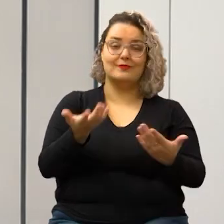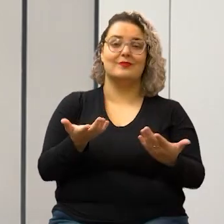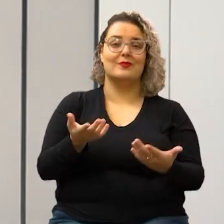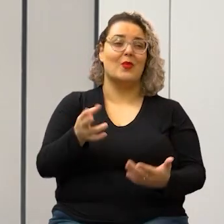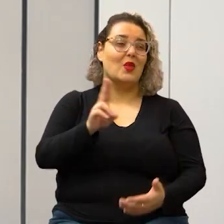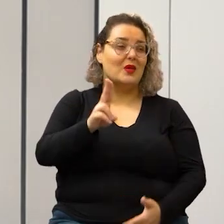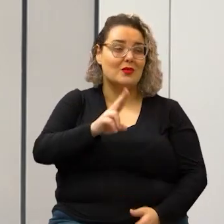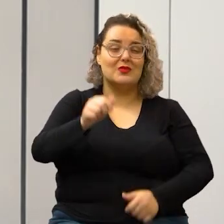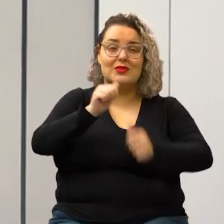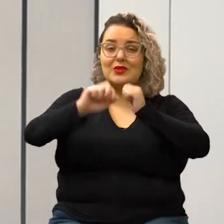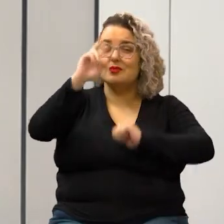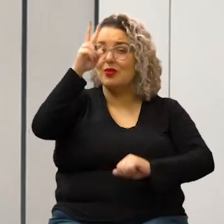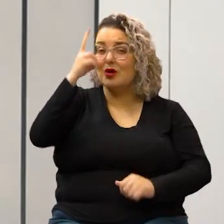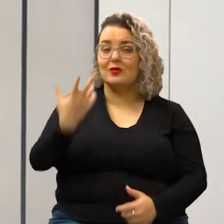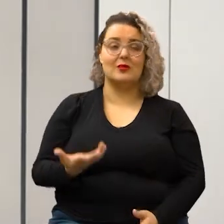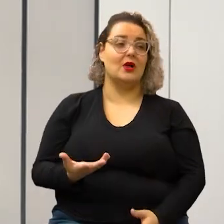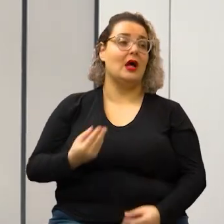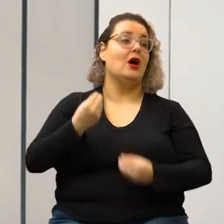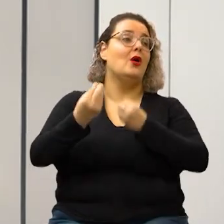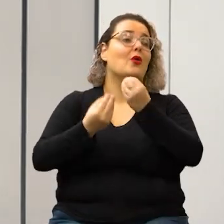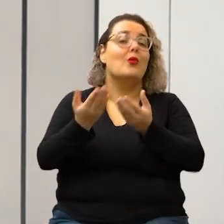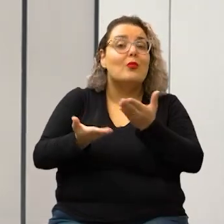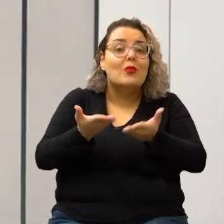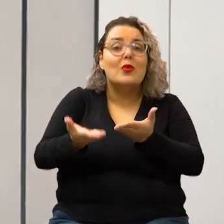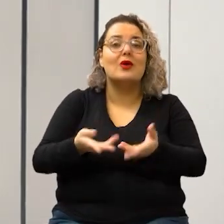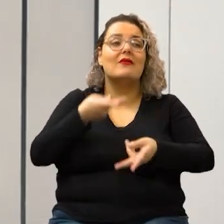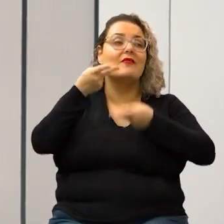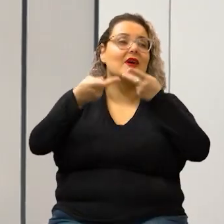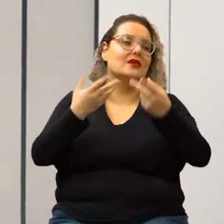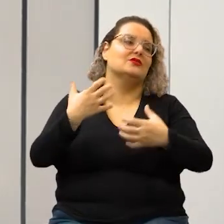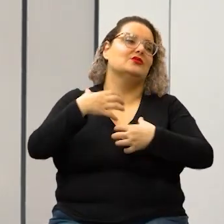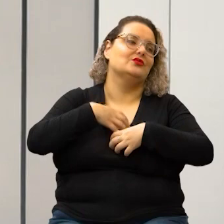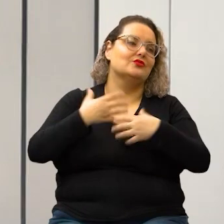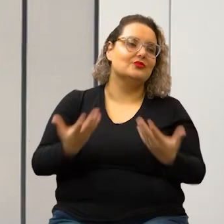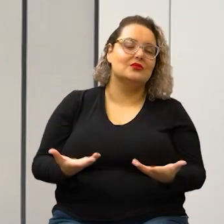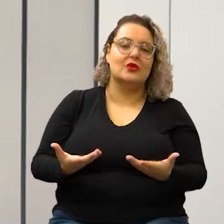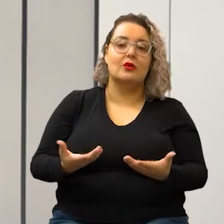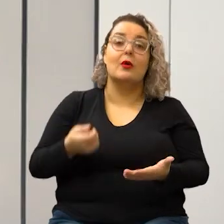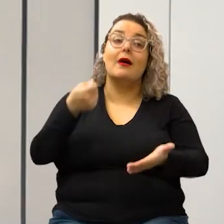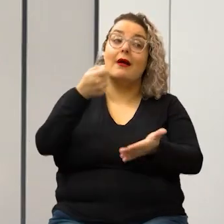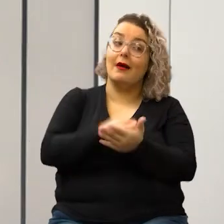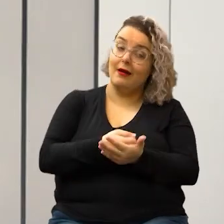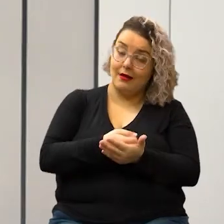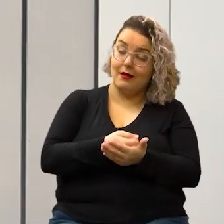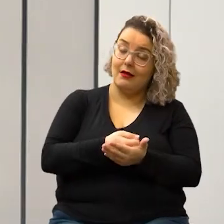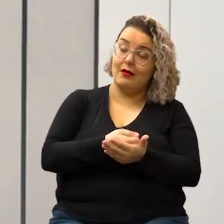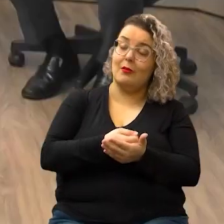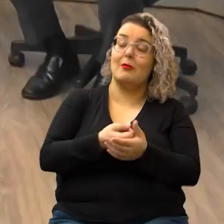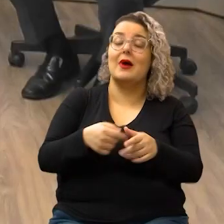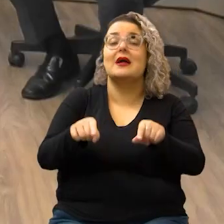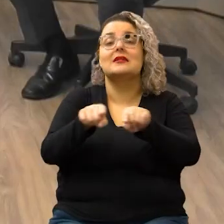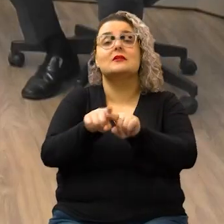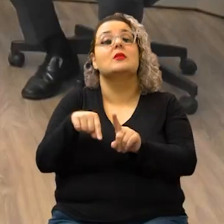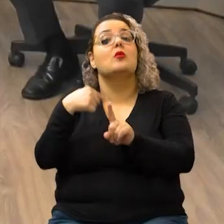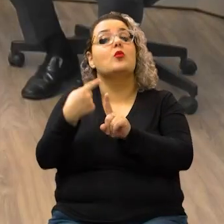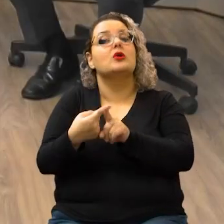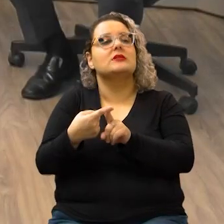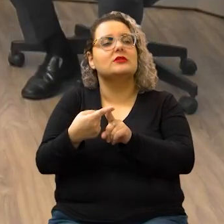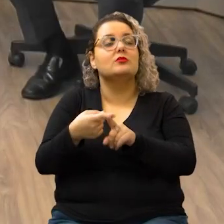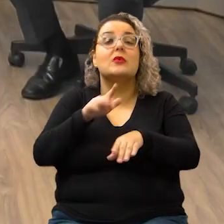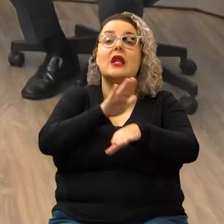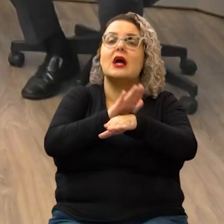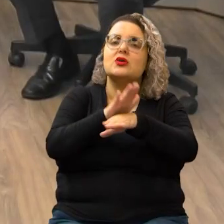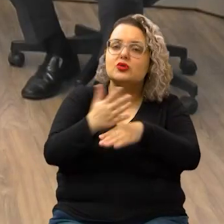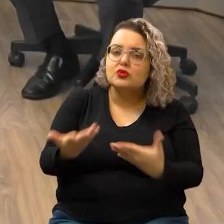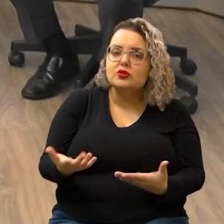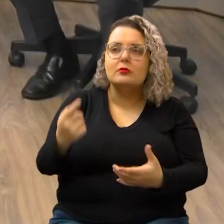usando álcool, como abordar, como falar de uma maneira bem real, mas de uma maneira positiva para